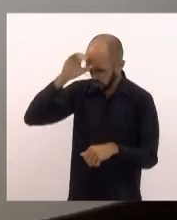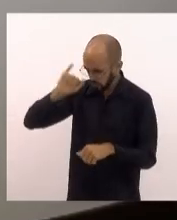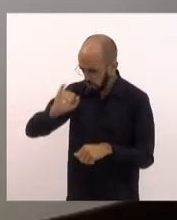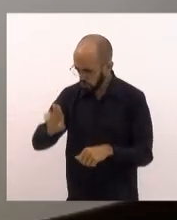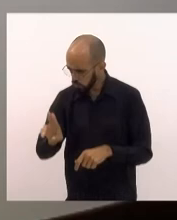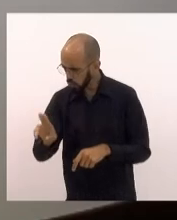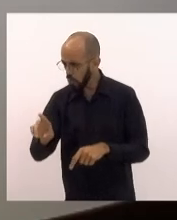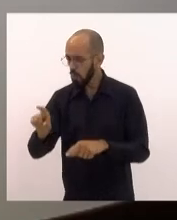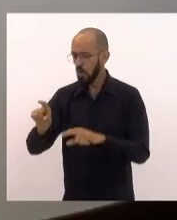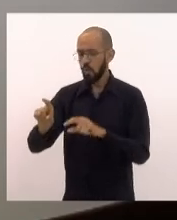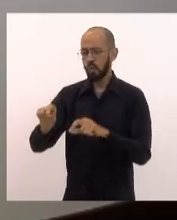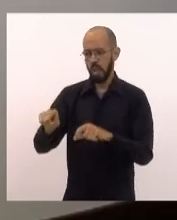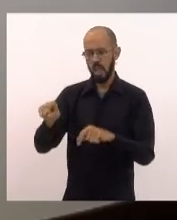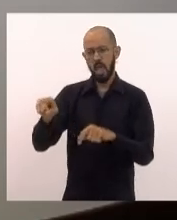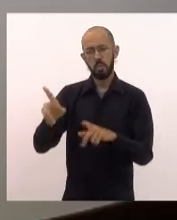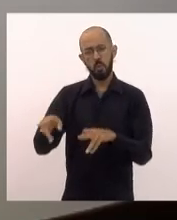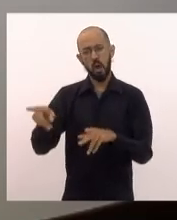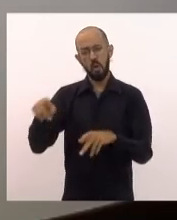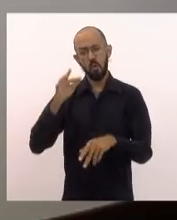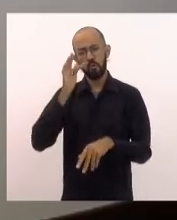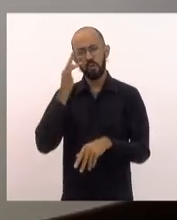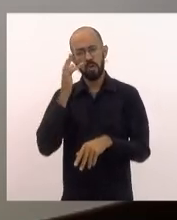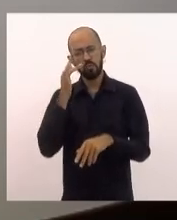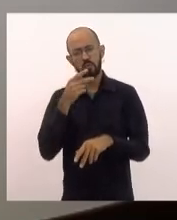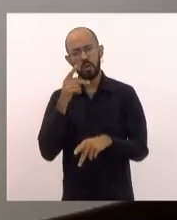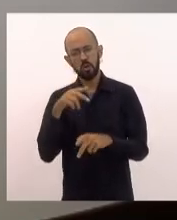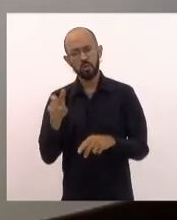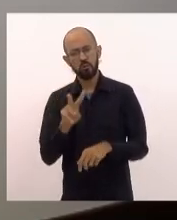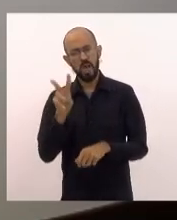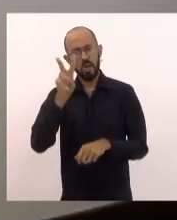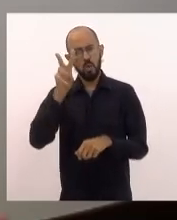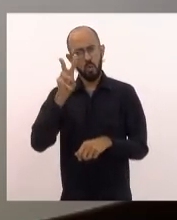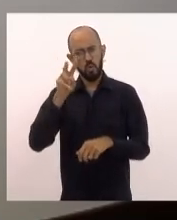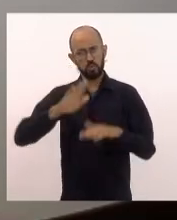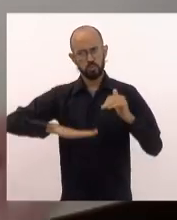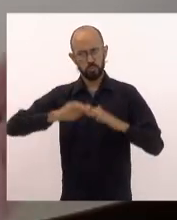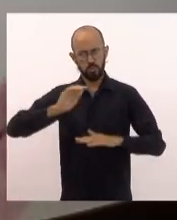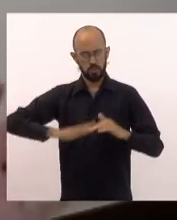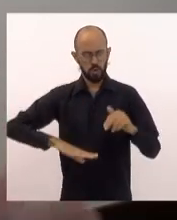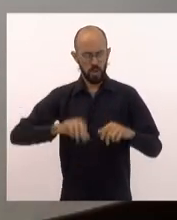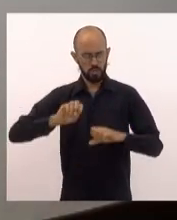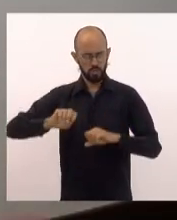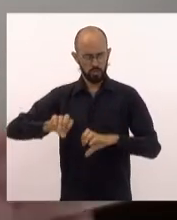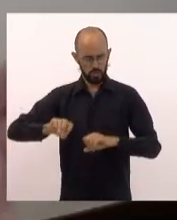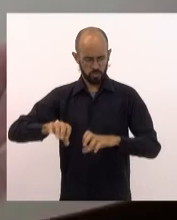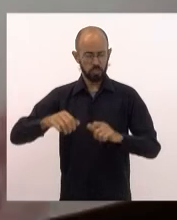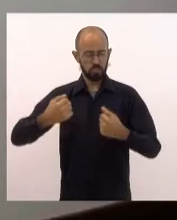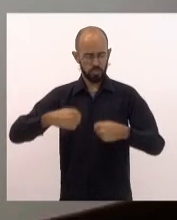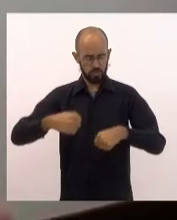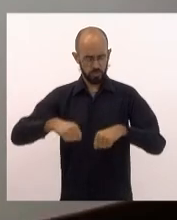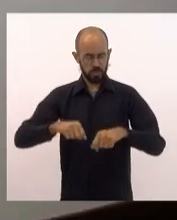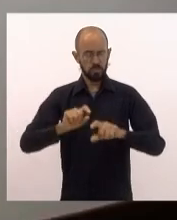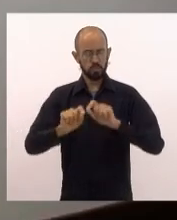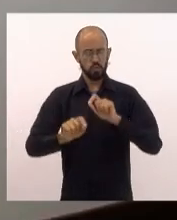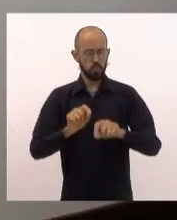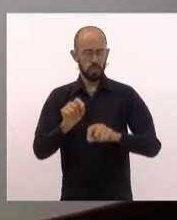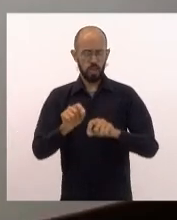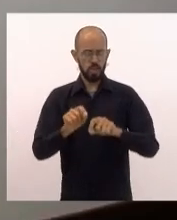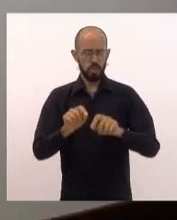que o Flávio acabou de fazer sobre valorização dos profissionais da educação, porque, na verdade, é preciso que no final